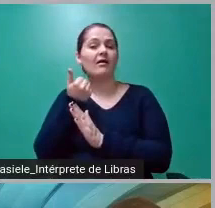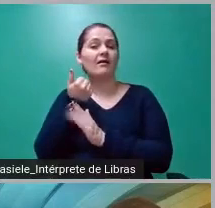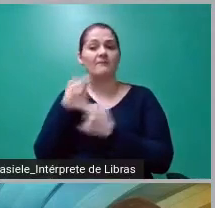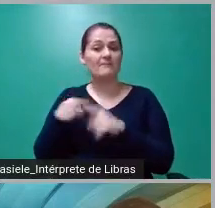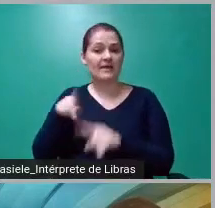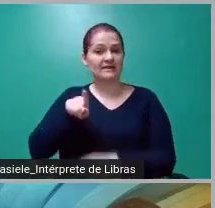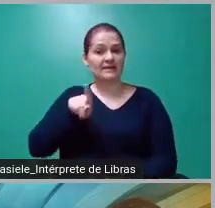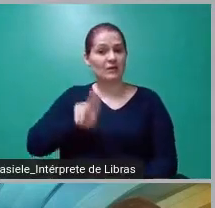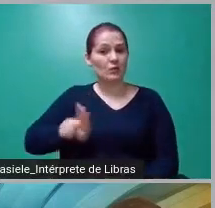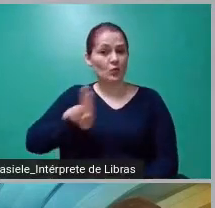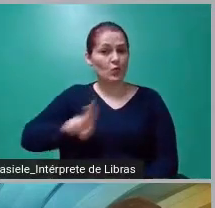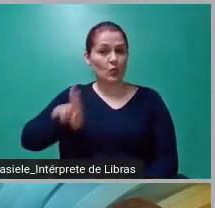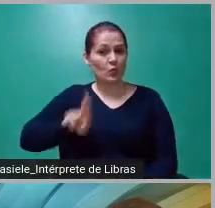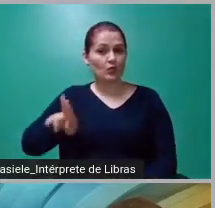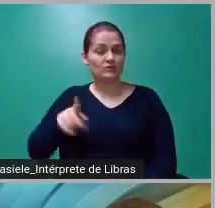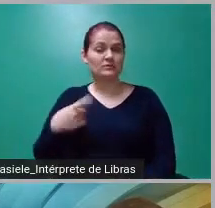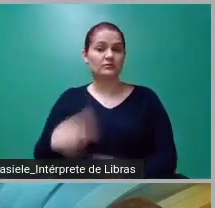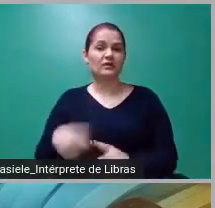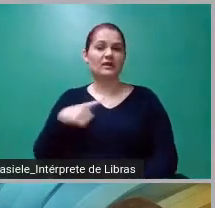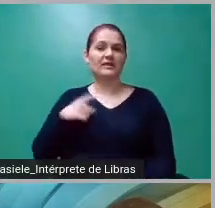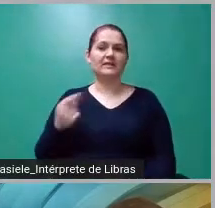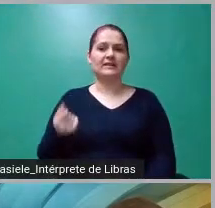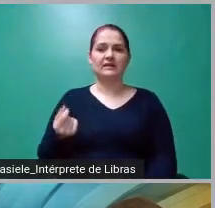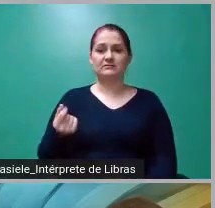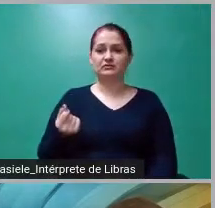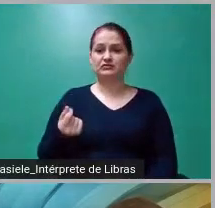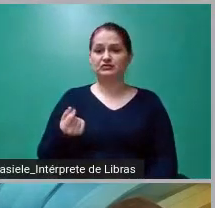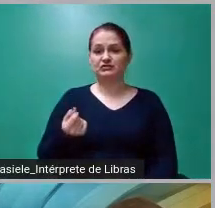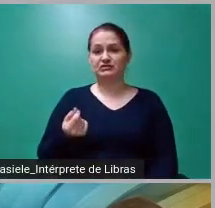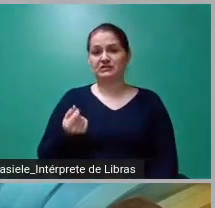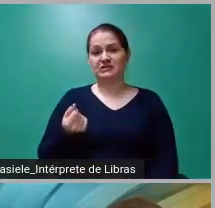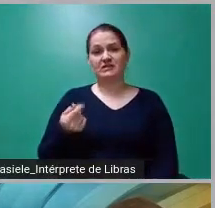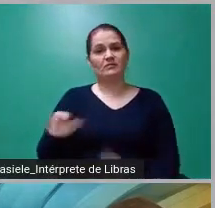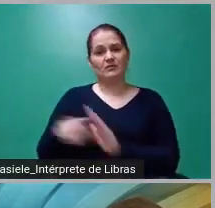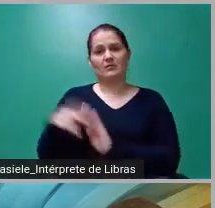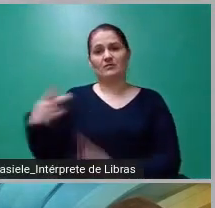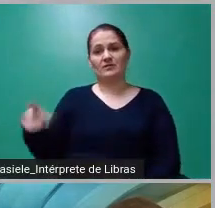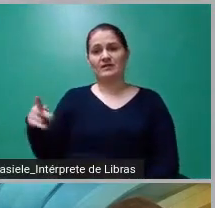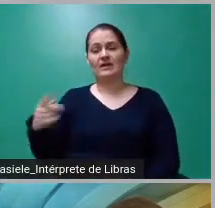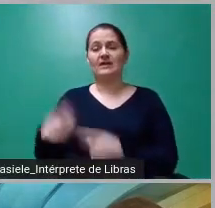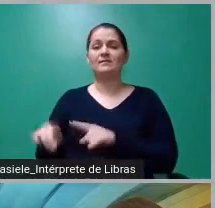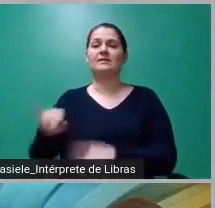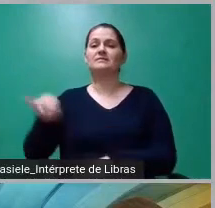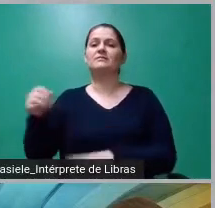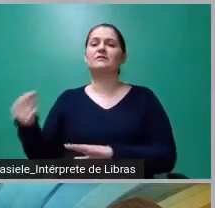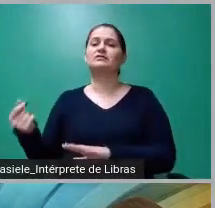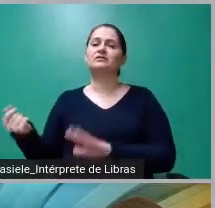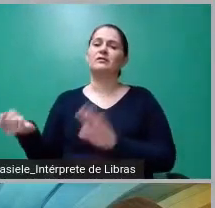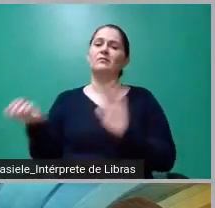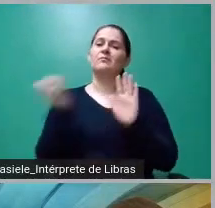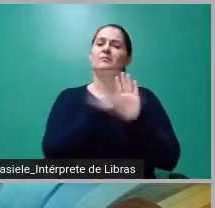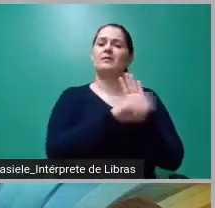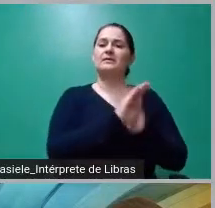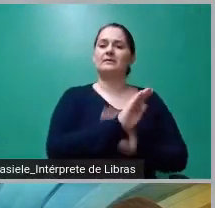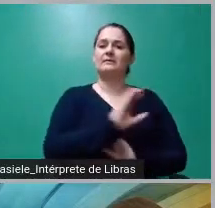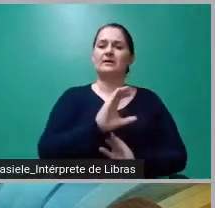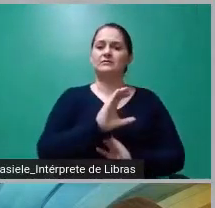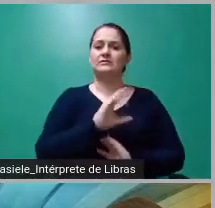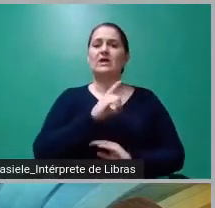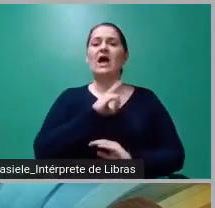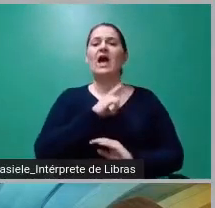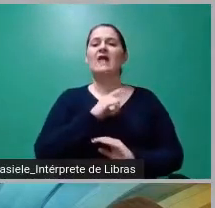dinheiro em caixa, mas eles não usam, eles usam para depositar no Banco Central e ganhar remuneração